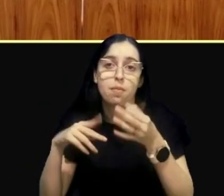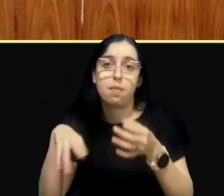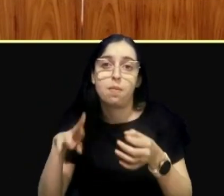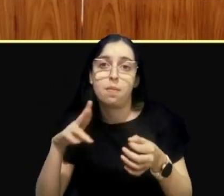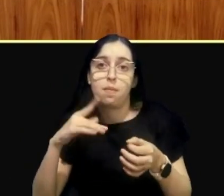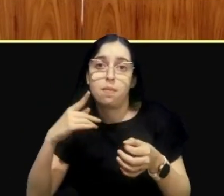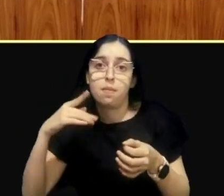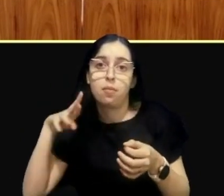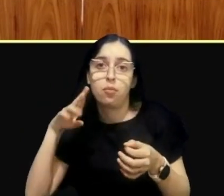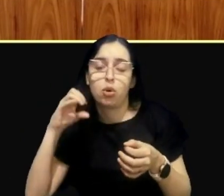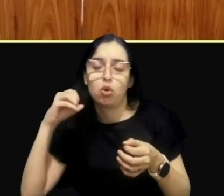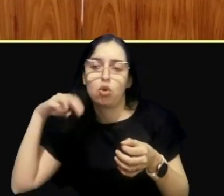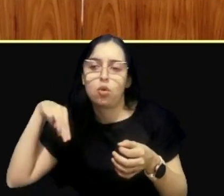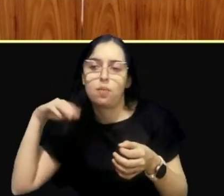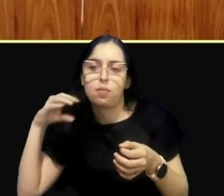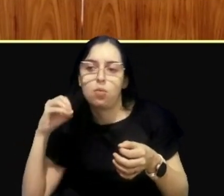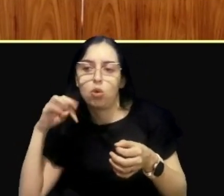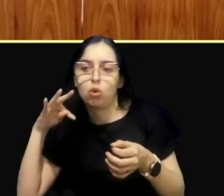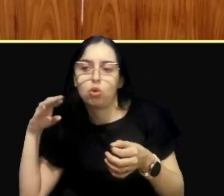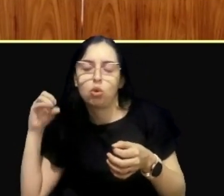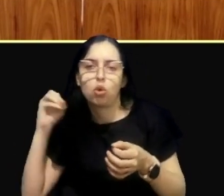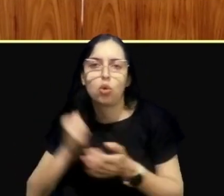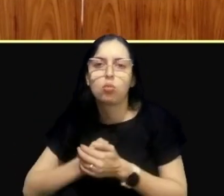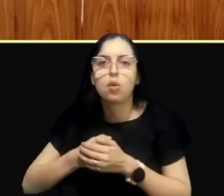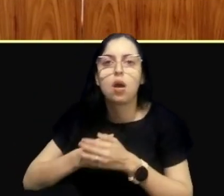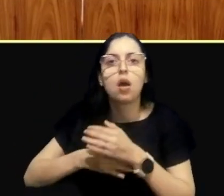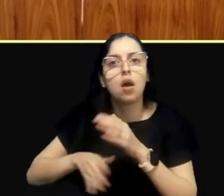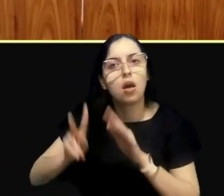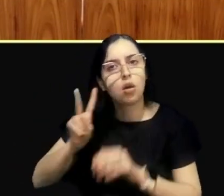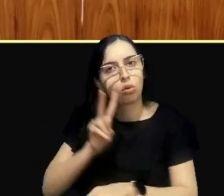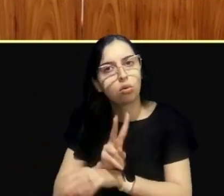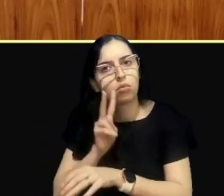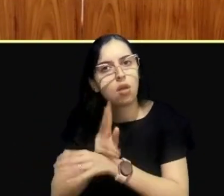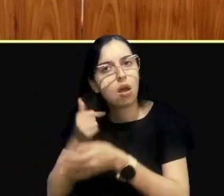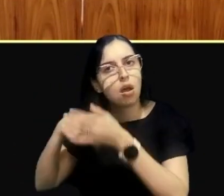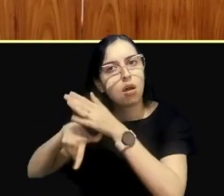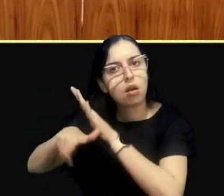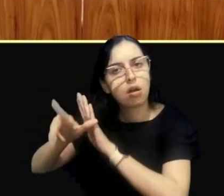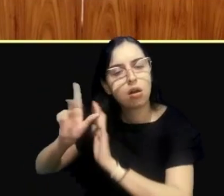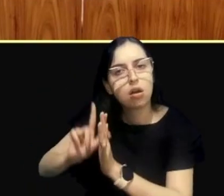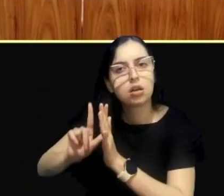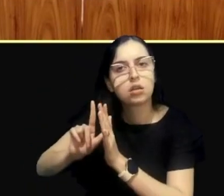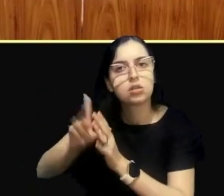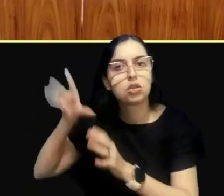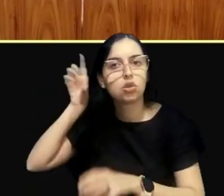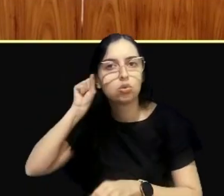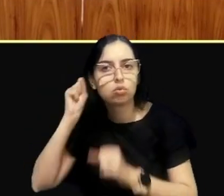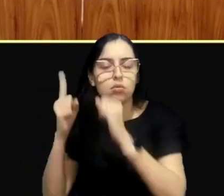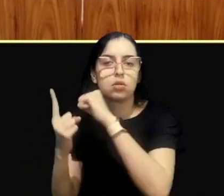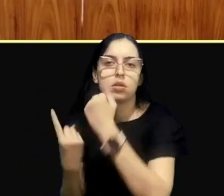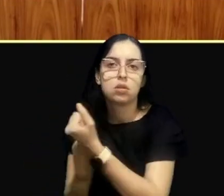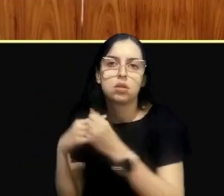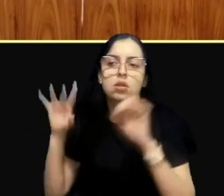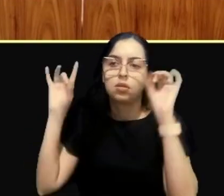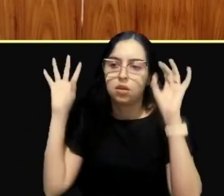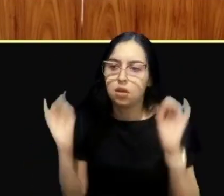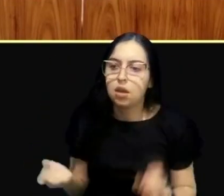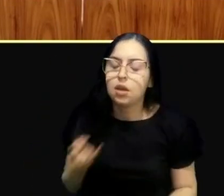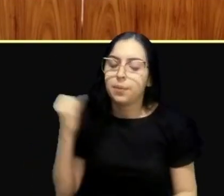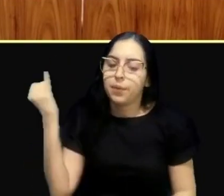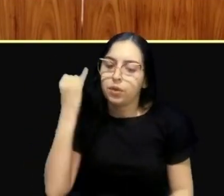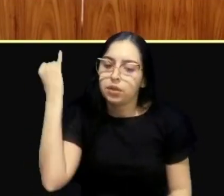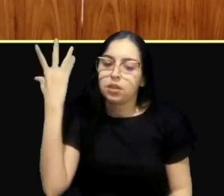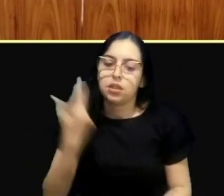é acompanhar antes e também a participação da escuta social, se aquilo ali é importante ou não, ele está